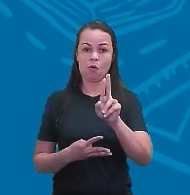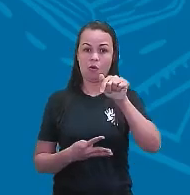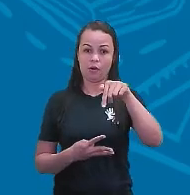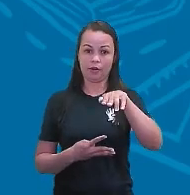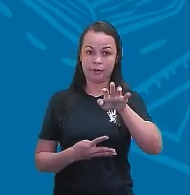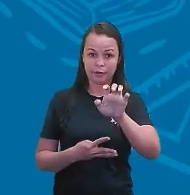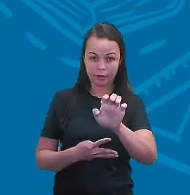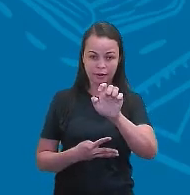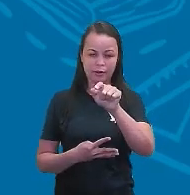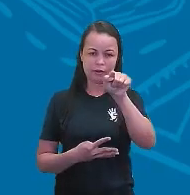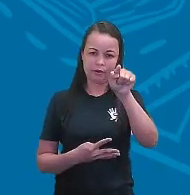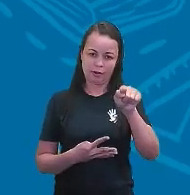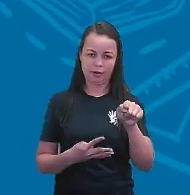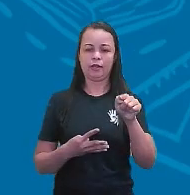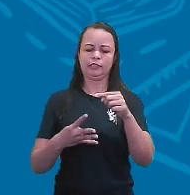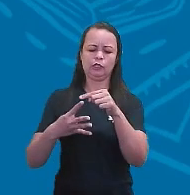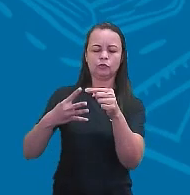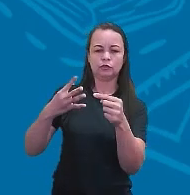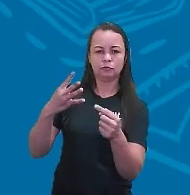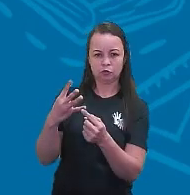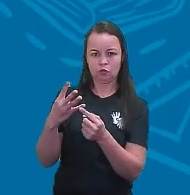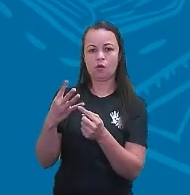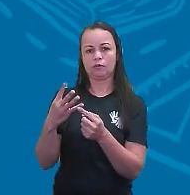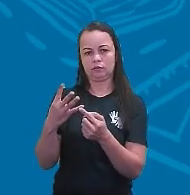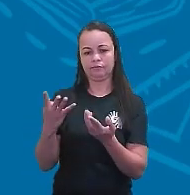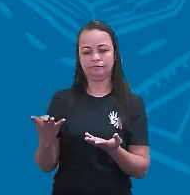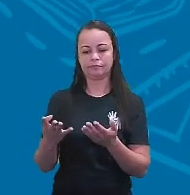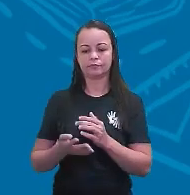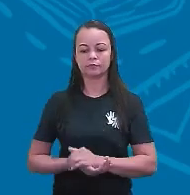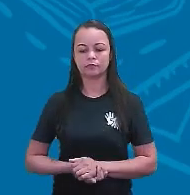juntinho e com acento ali circunflexo.